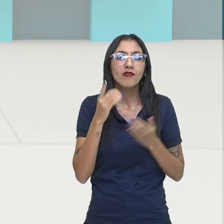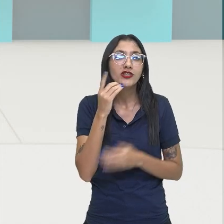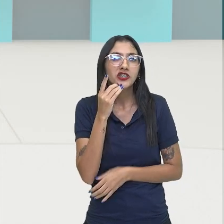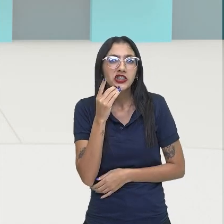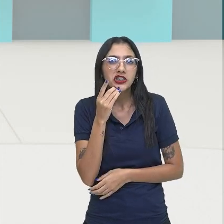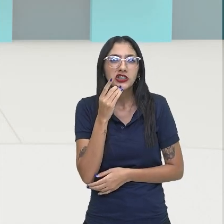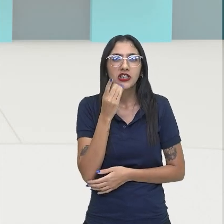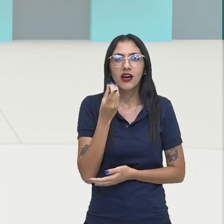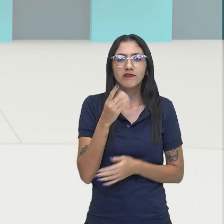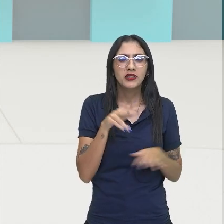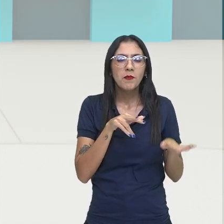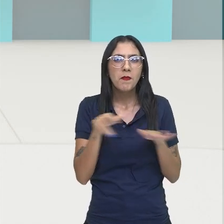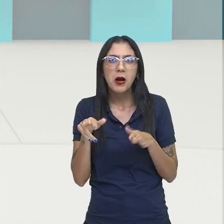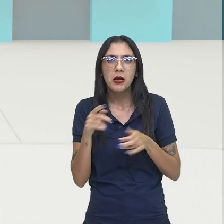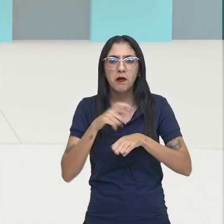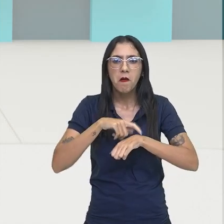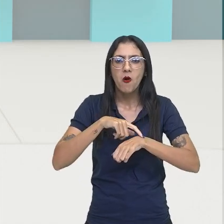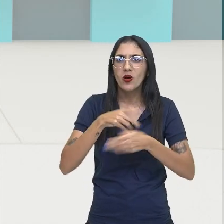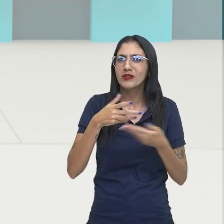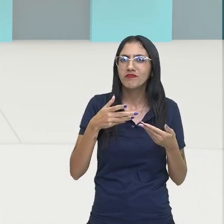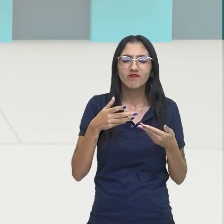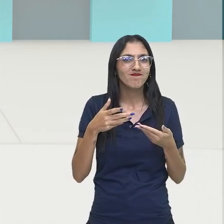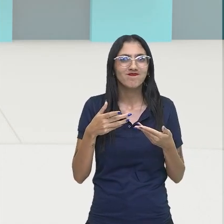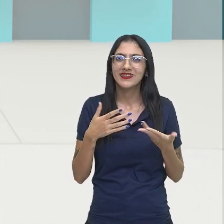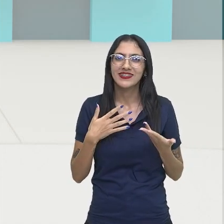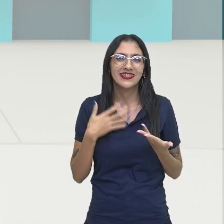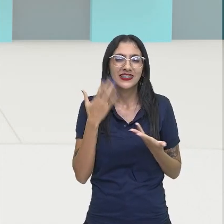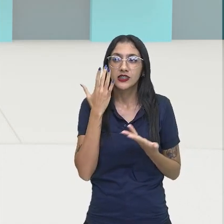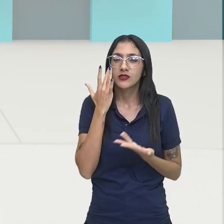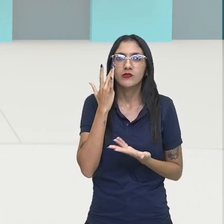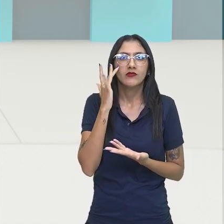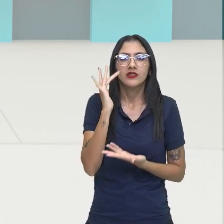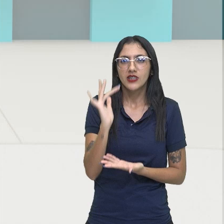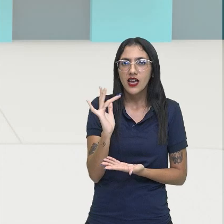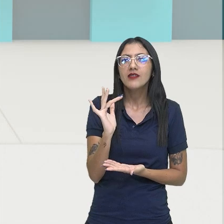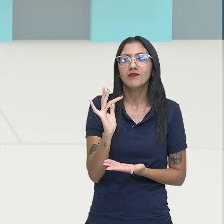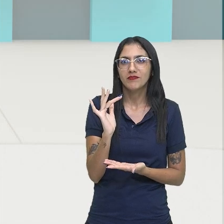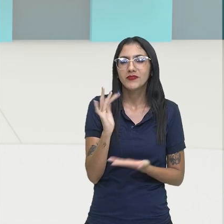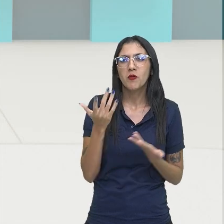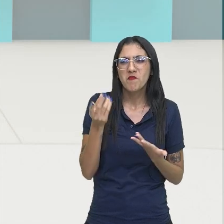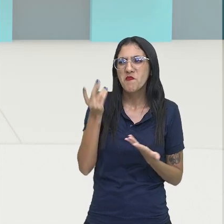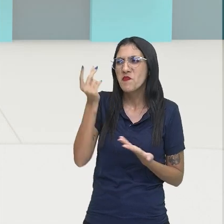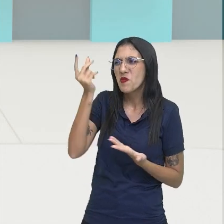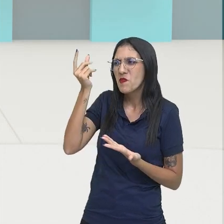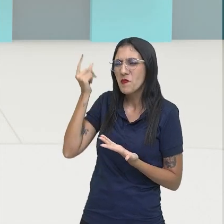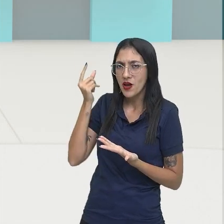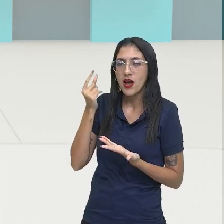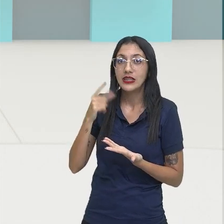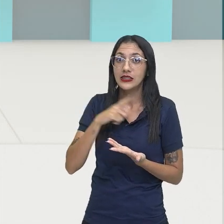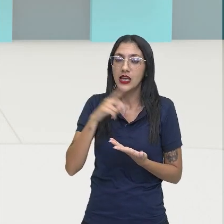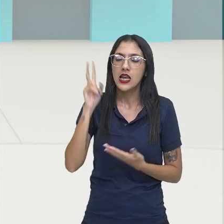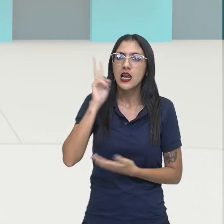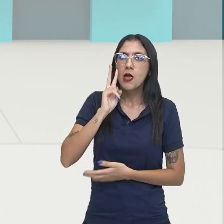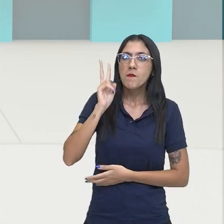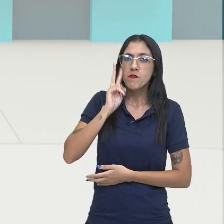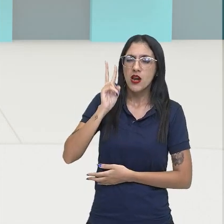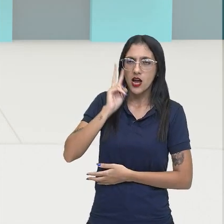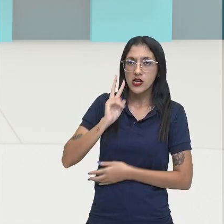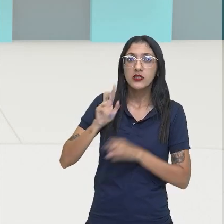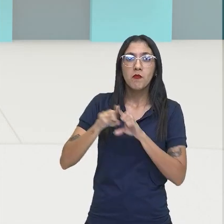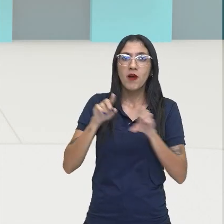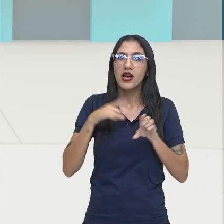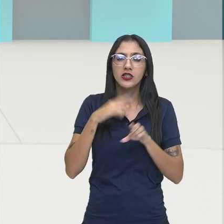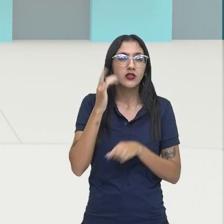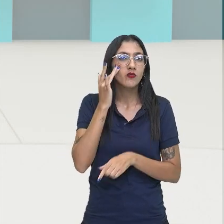que semana, que horas? Não há uma definição, perceberam? Está na minha lembrança, mas eu não consigo dizer